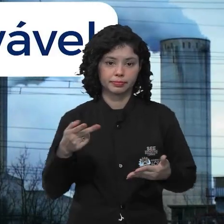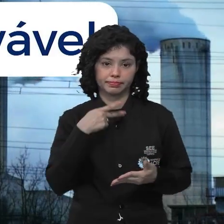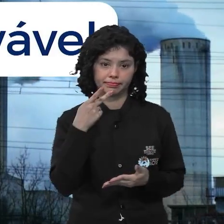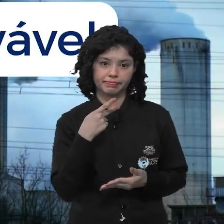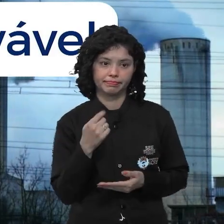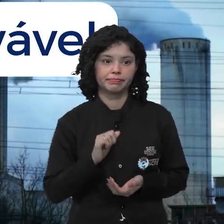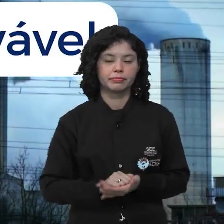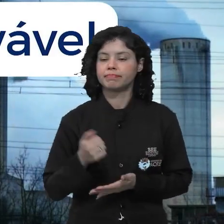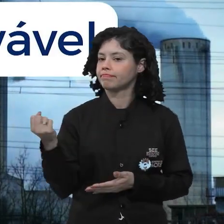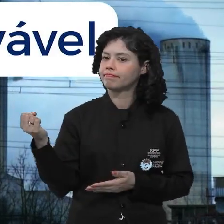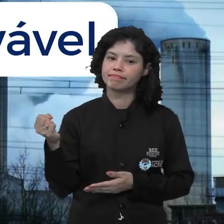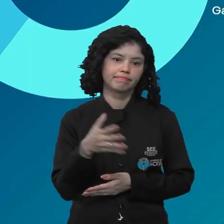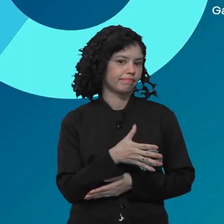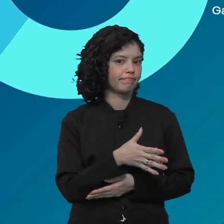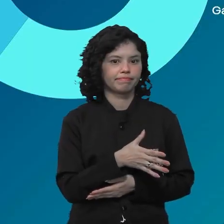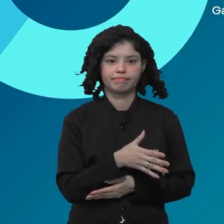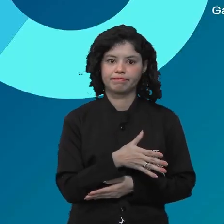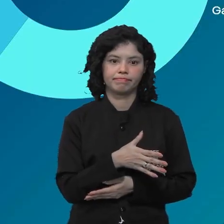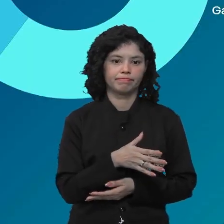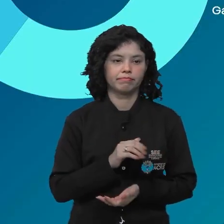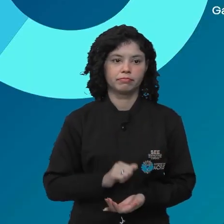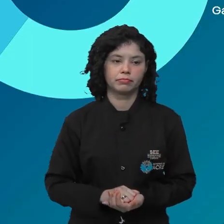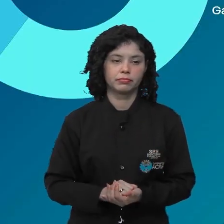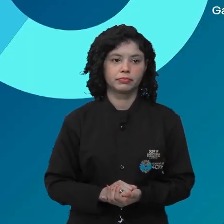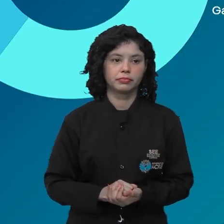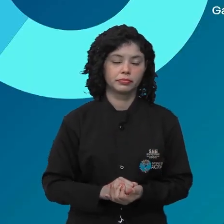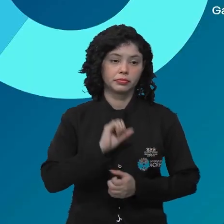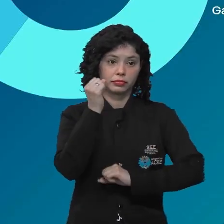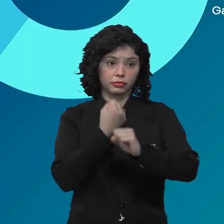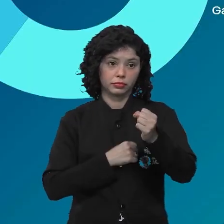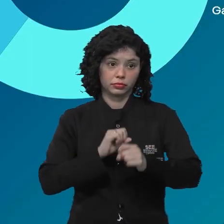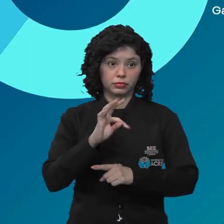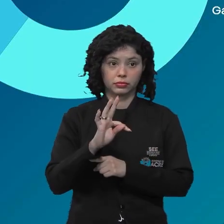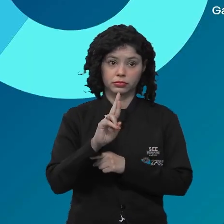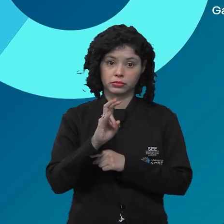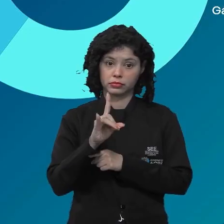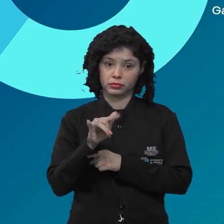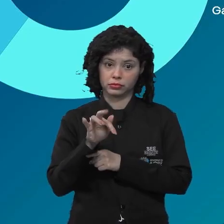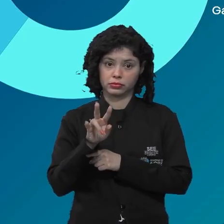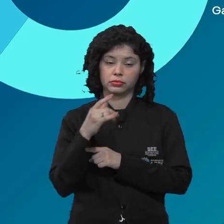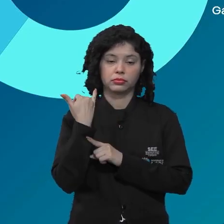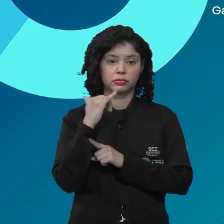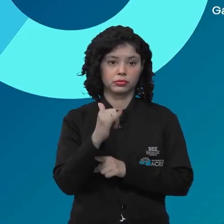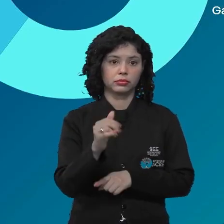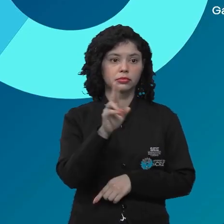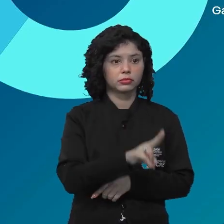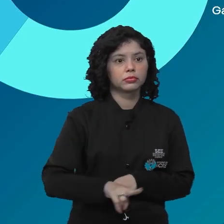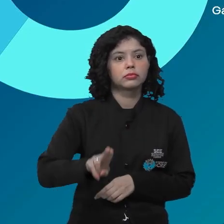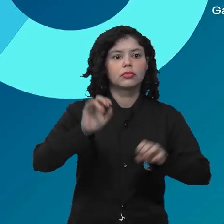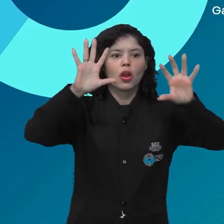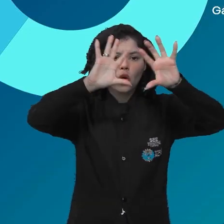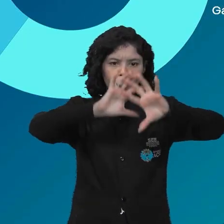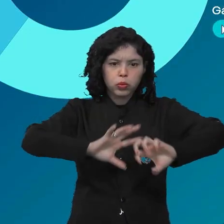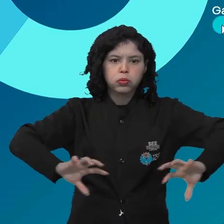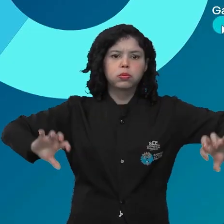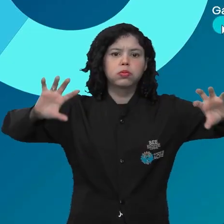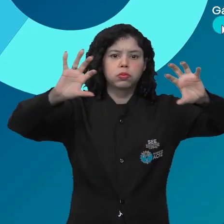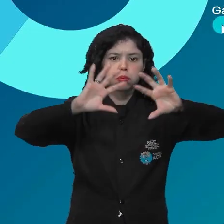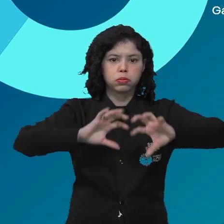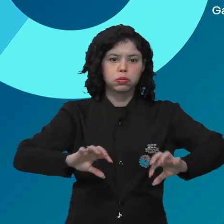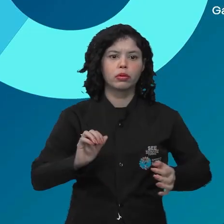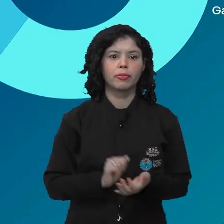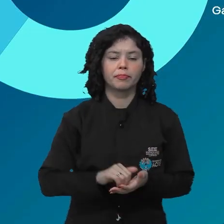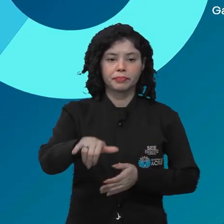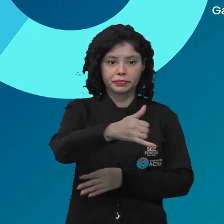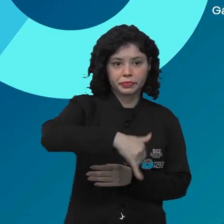das energias não renováveis. Então, a gente vai ter as usinas termoelétricas, que vai utilizar ali o gás natural, né,